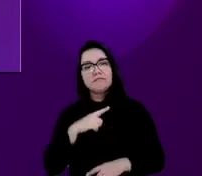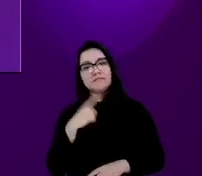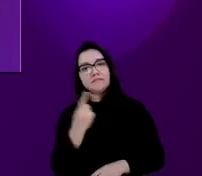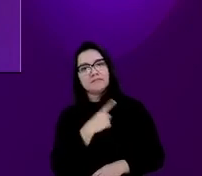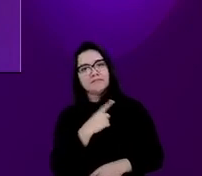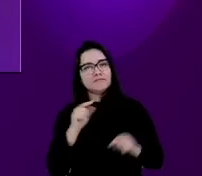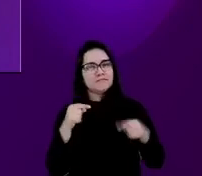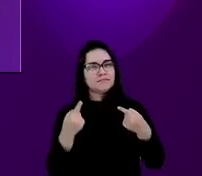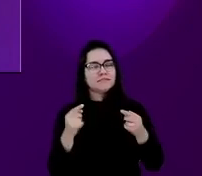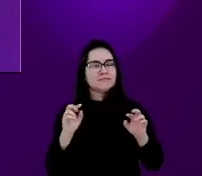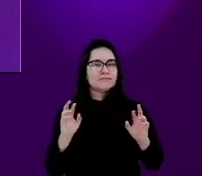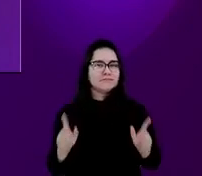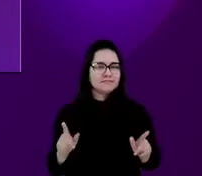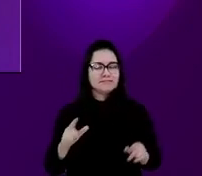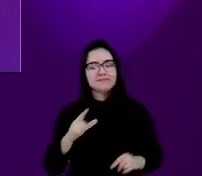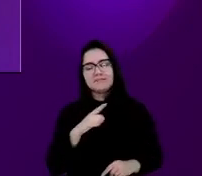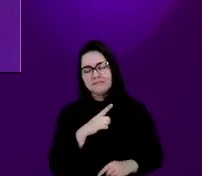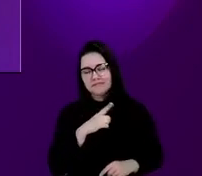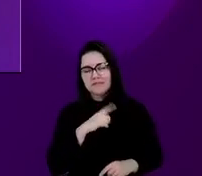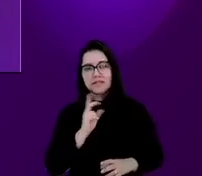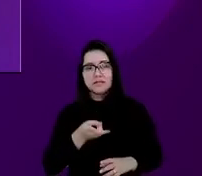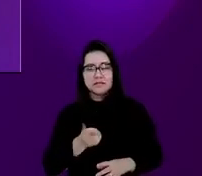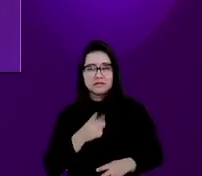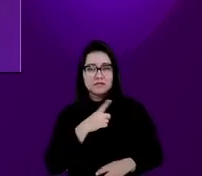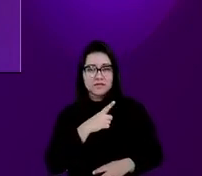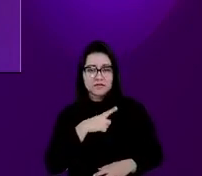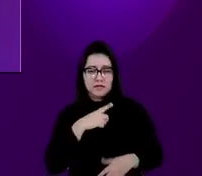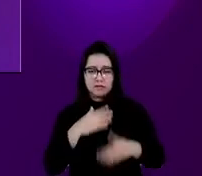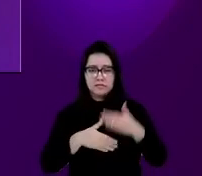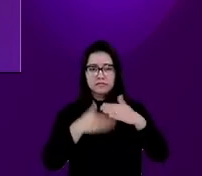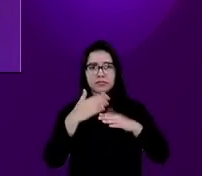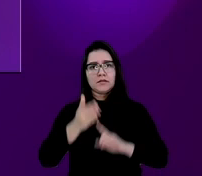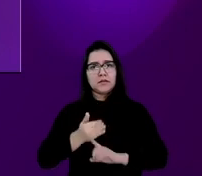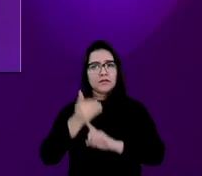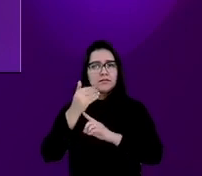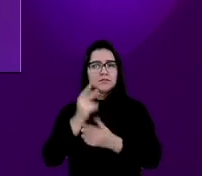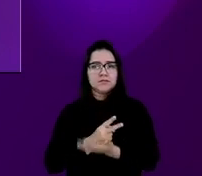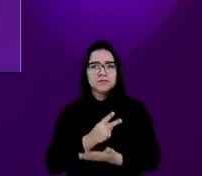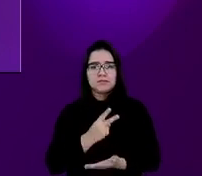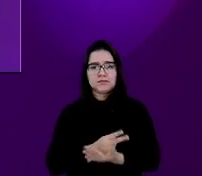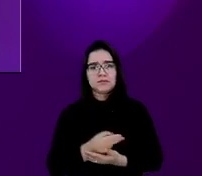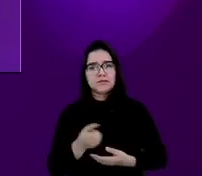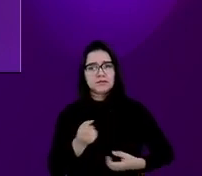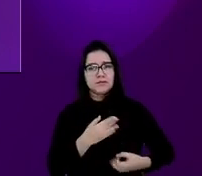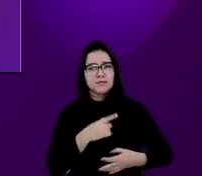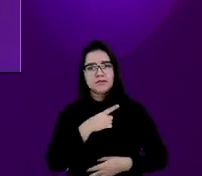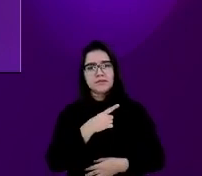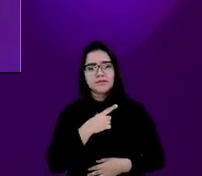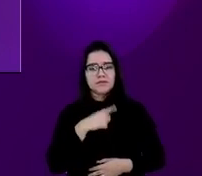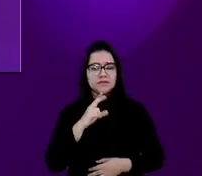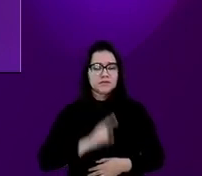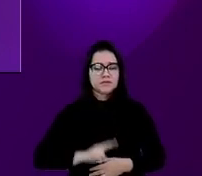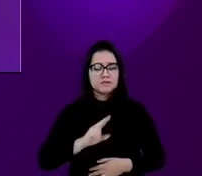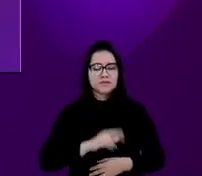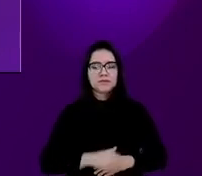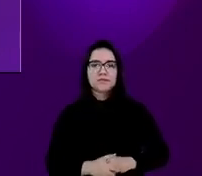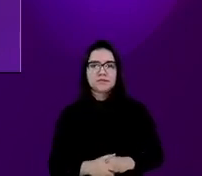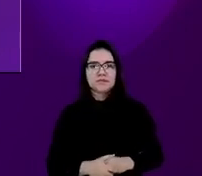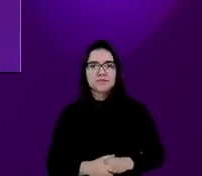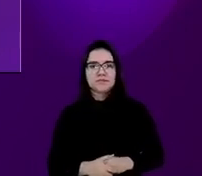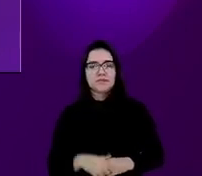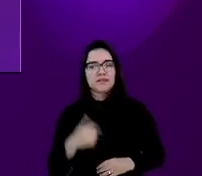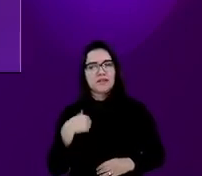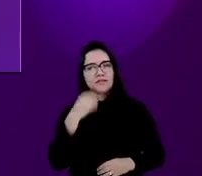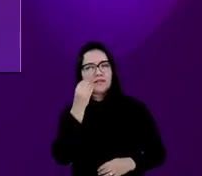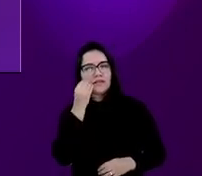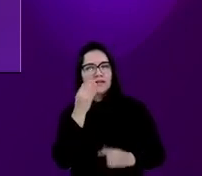desafios diferentes, né? O tempo todo o crescimento da tecnologia, de novas armas para a gente usar. E o que eu vou tentar